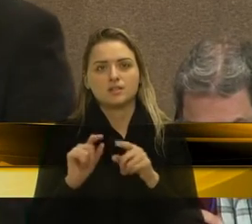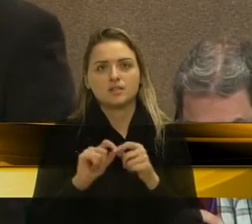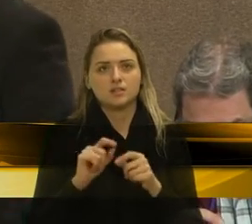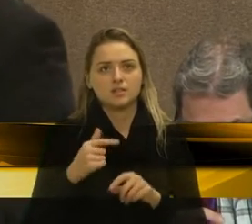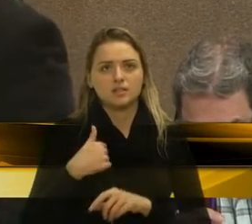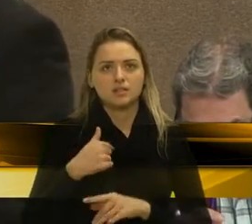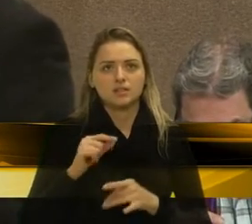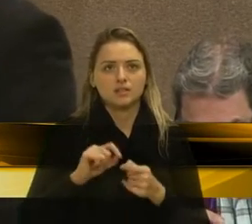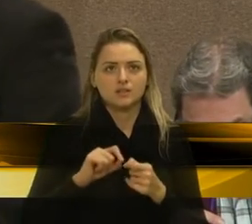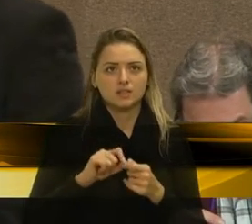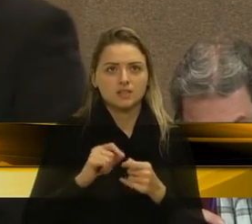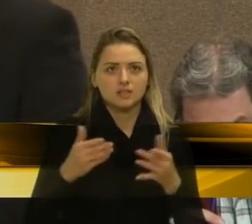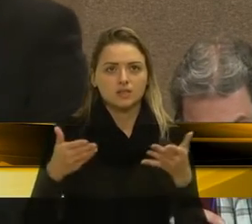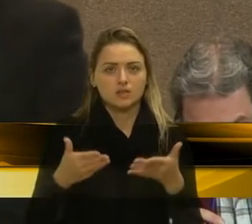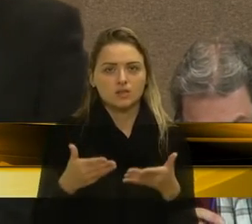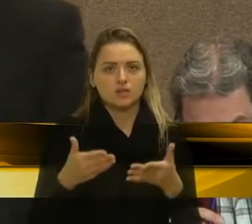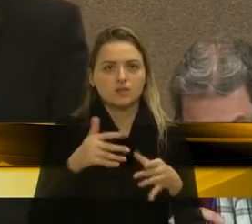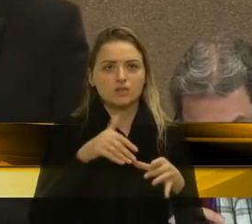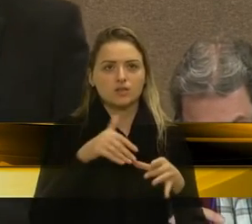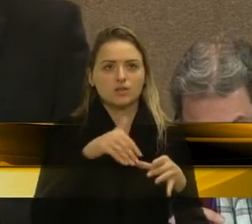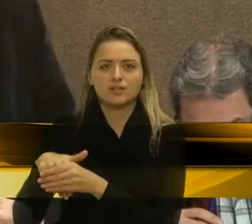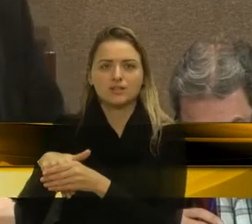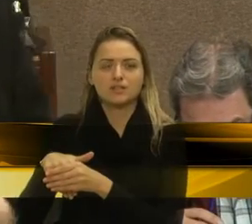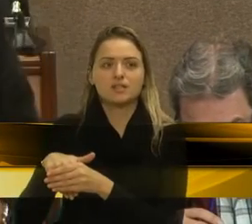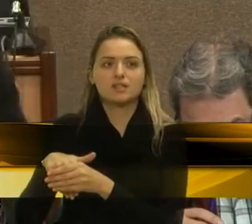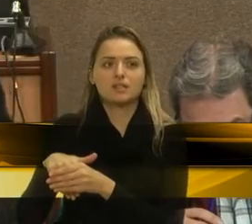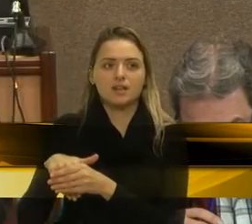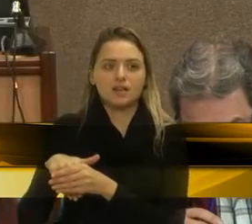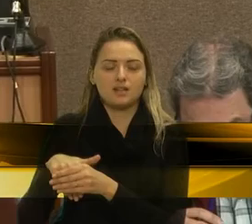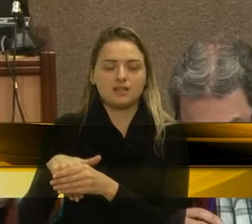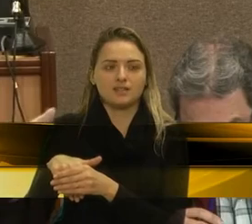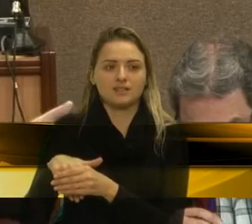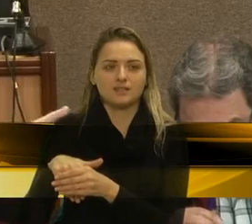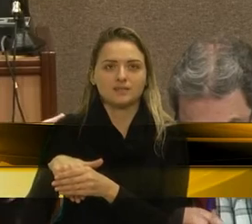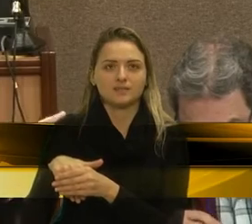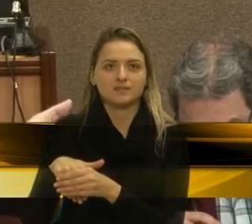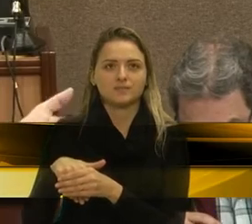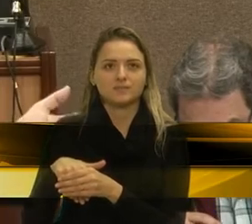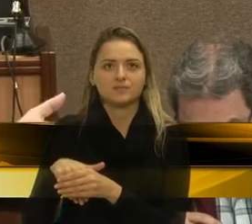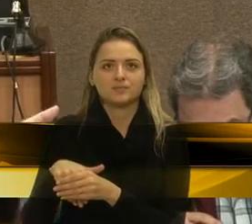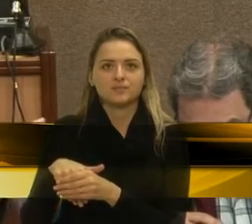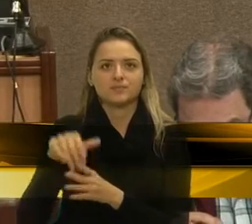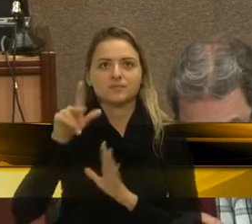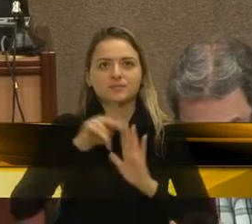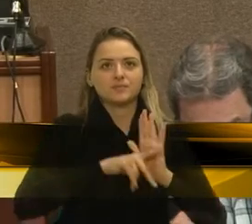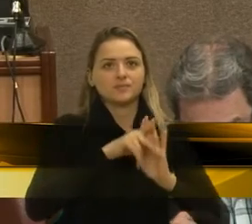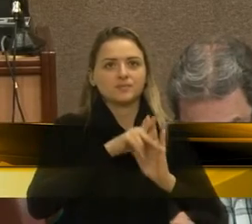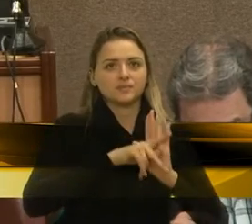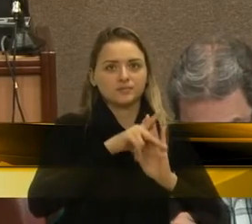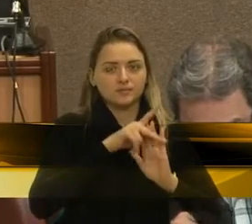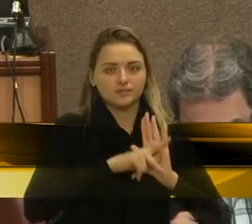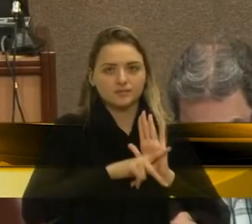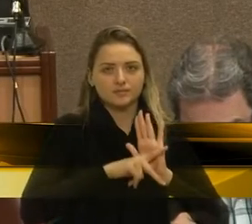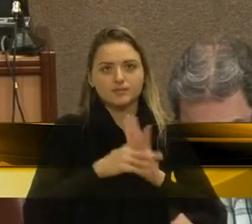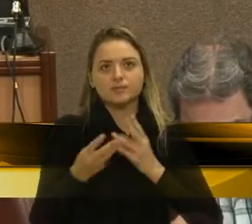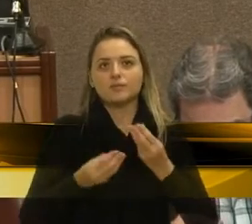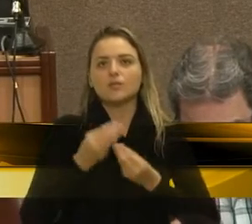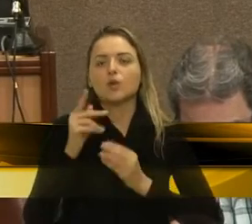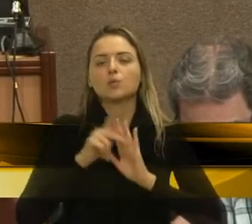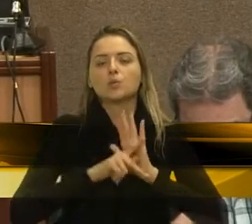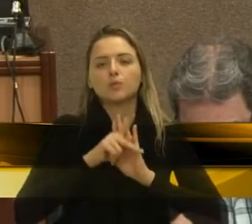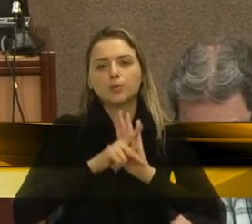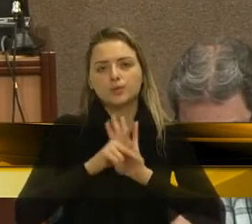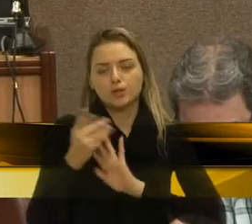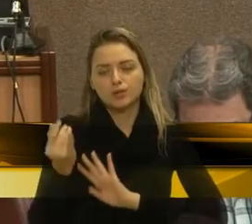estamos ultimando a sua votação neste momento, e eu pauto este projeto como um projeto